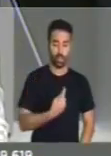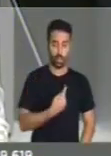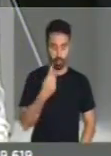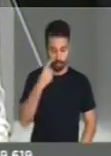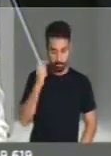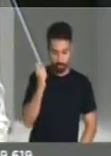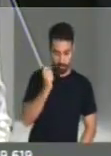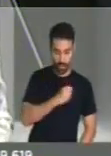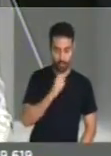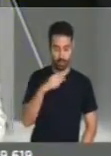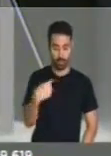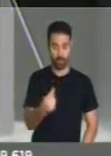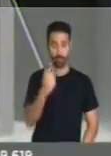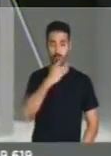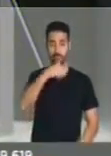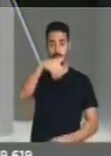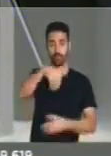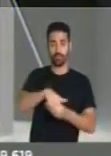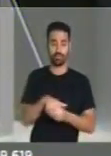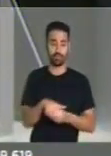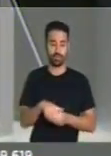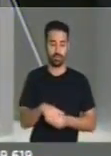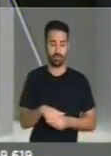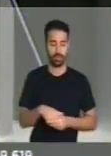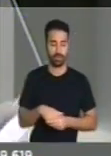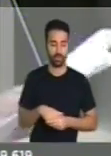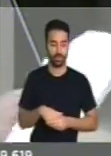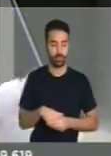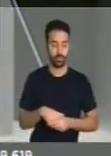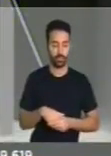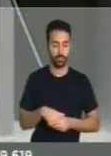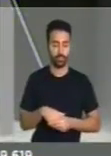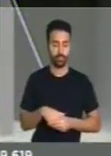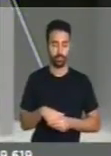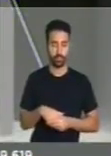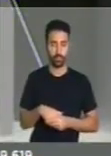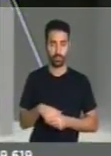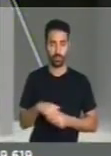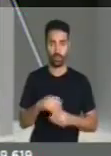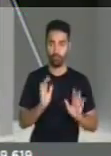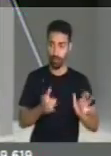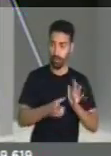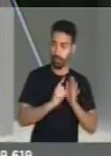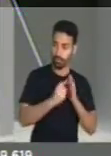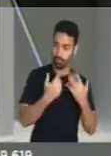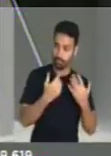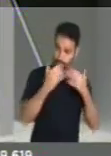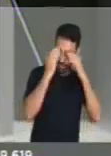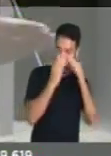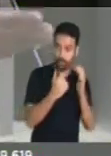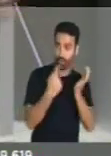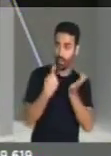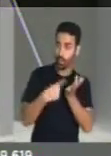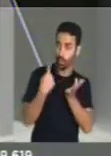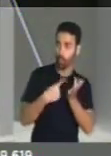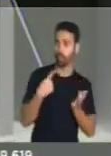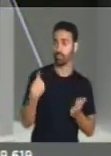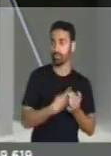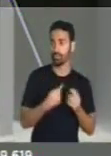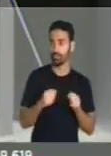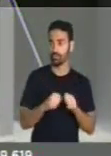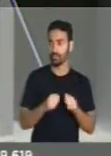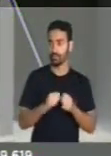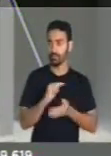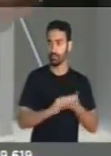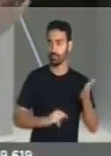possamos votar e não descaracterizar os acordos e Vossa Excelência que nos acompanhou